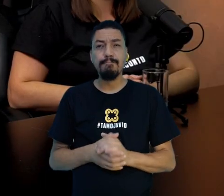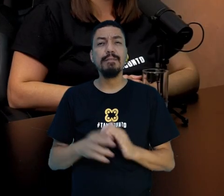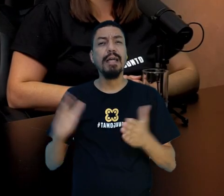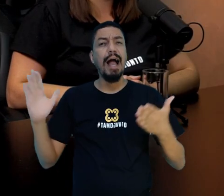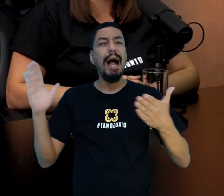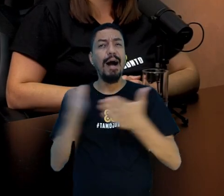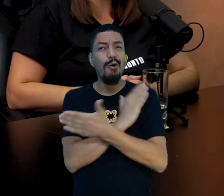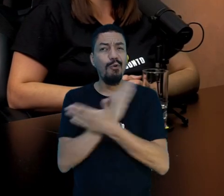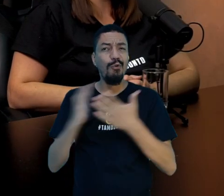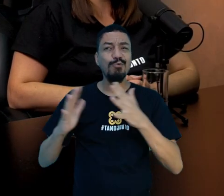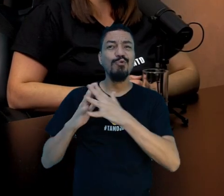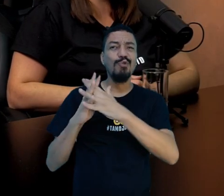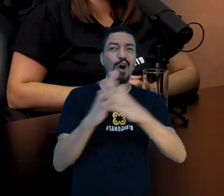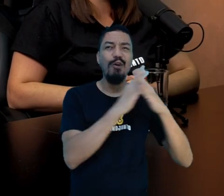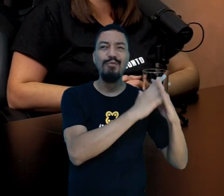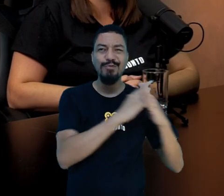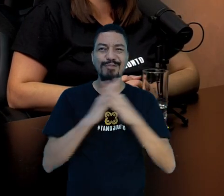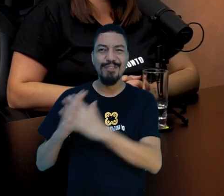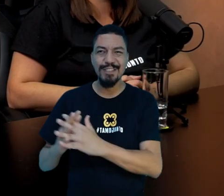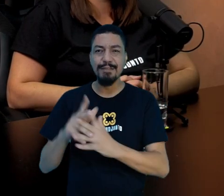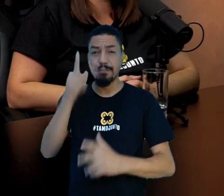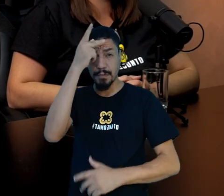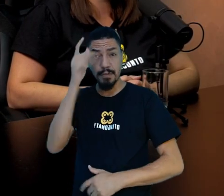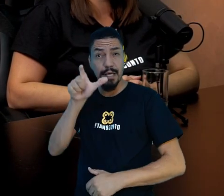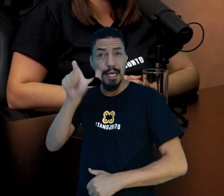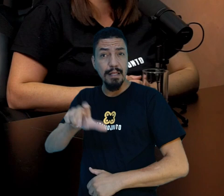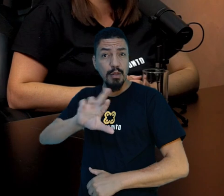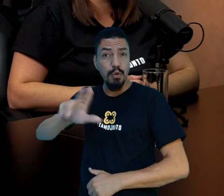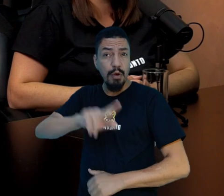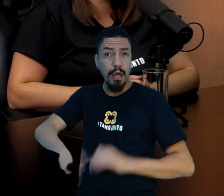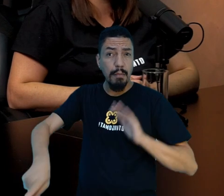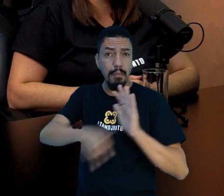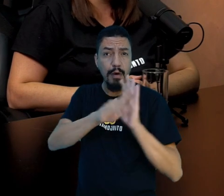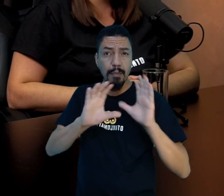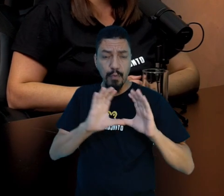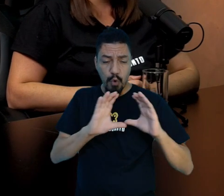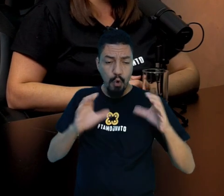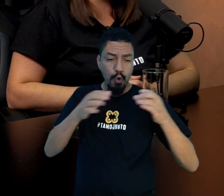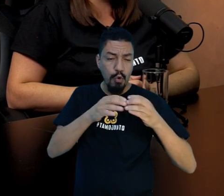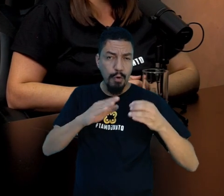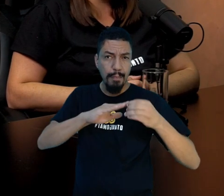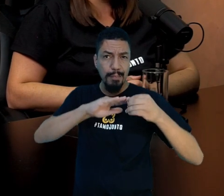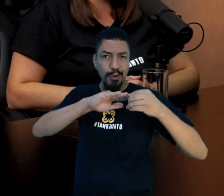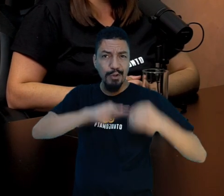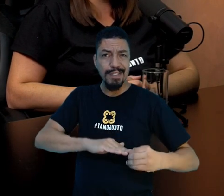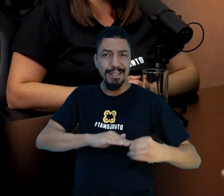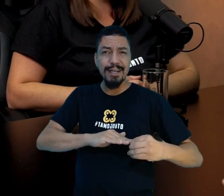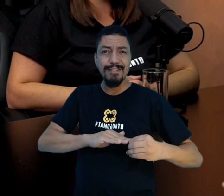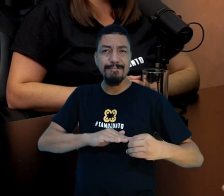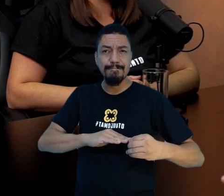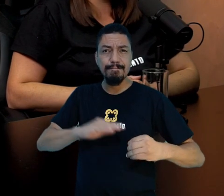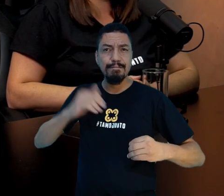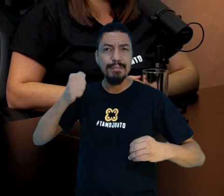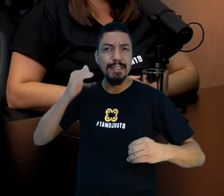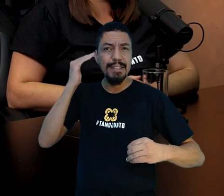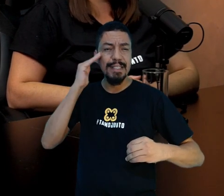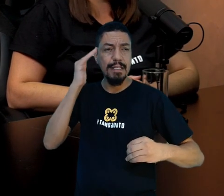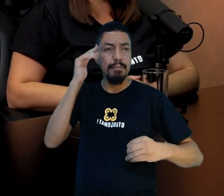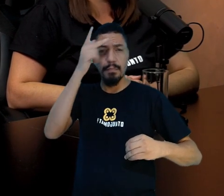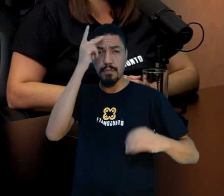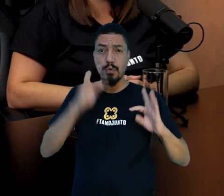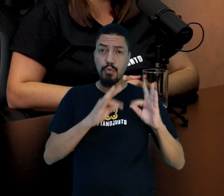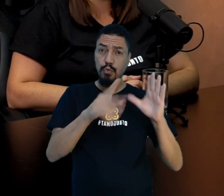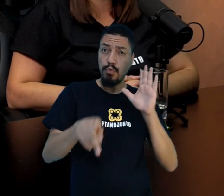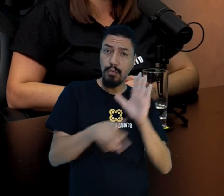grande em, às vezes, a pessoa que não faz parte daquele grupo minorizado e entender que todo mundo que